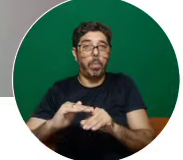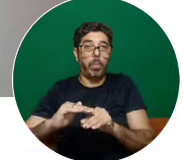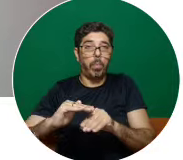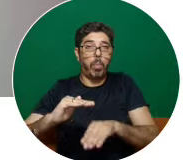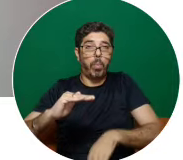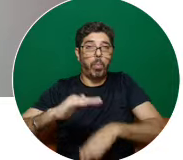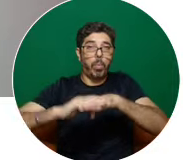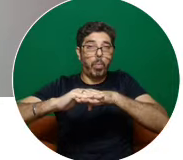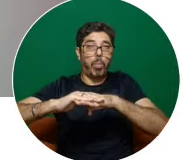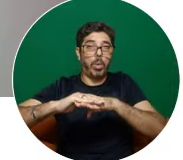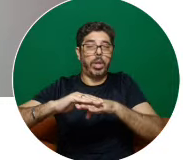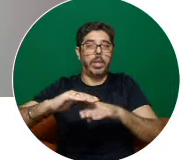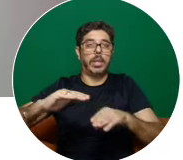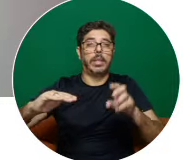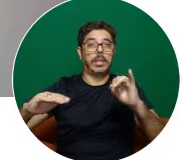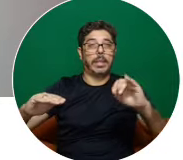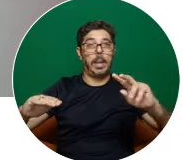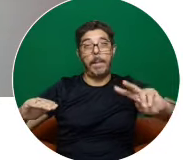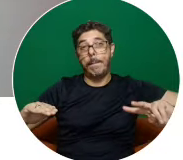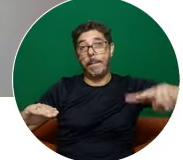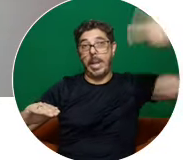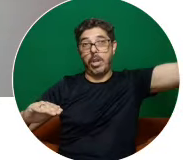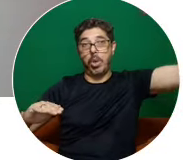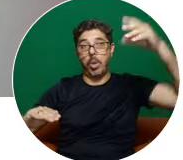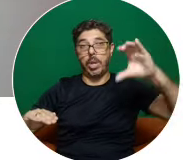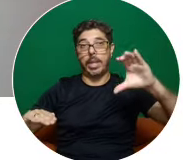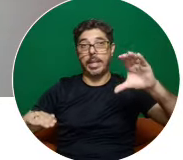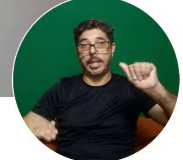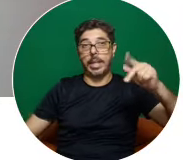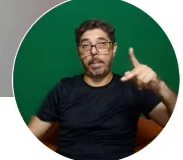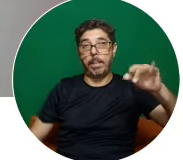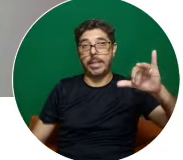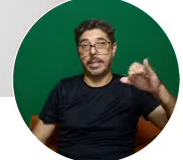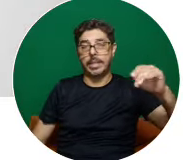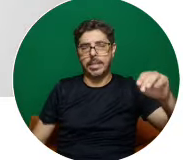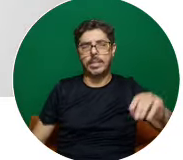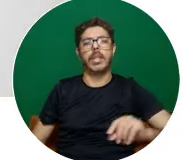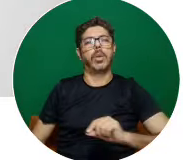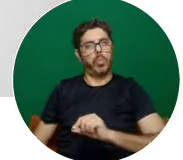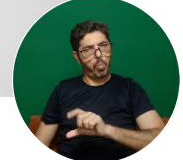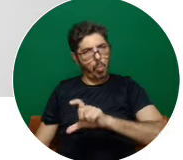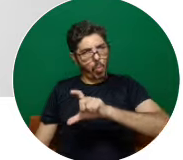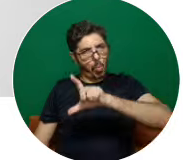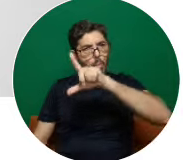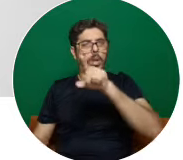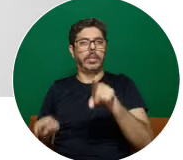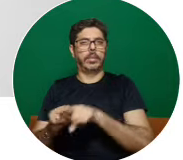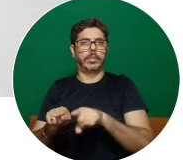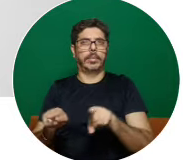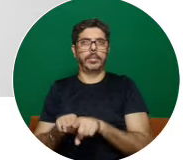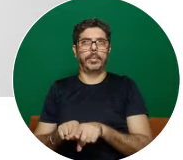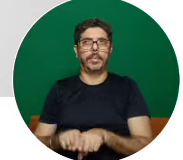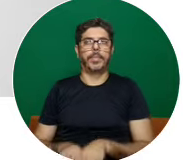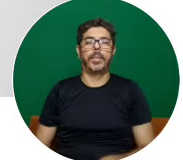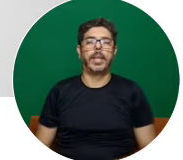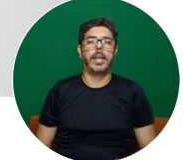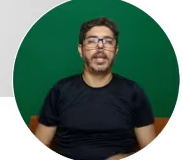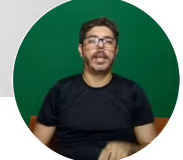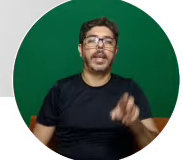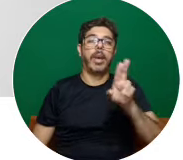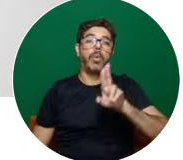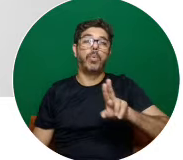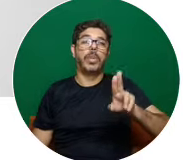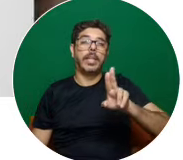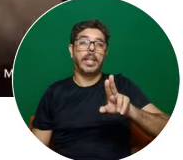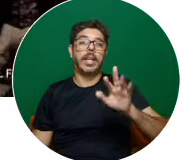Quanto maior for a capacitância, maior será a quantidade de energia armazenada. A unidade de capacitância no Sistema Internacional de Medidas